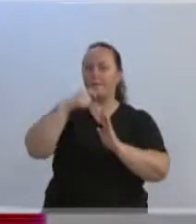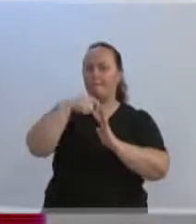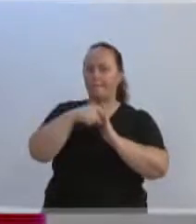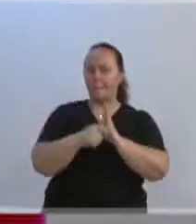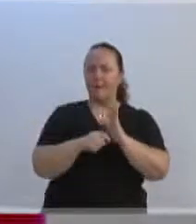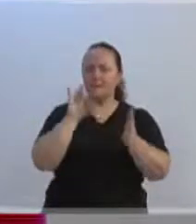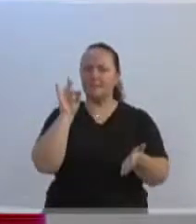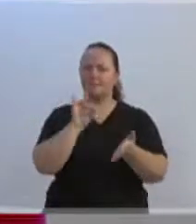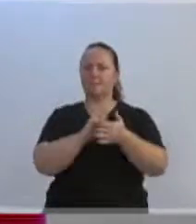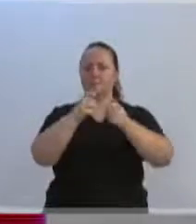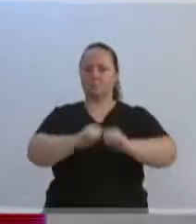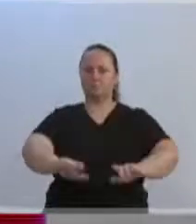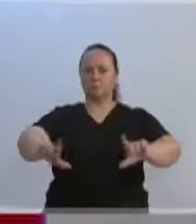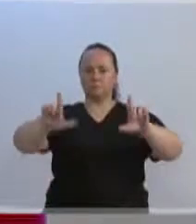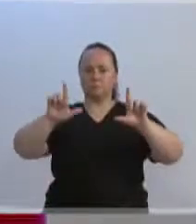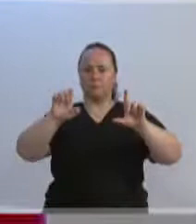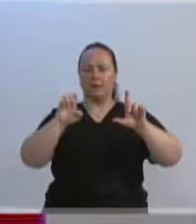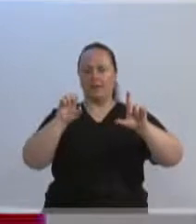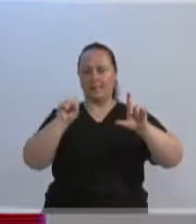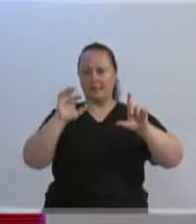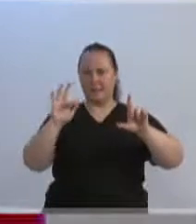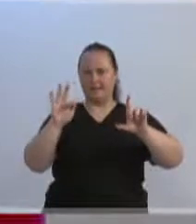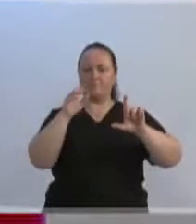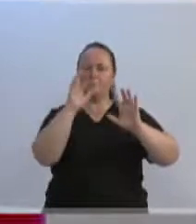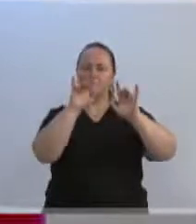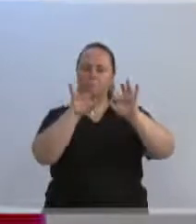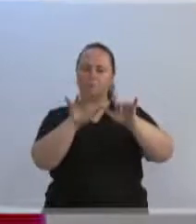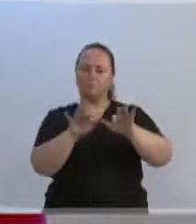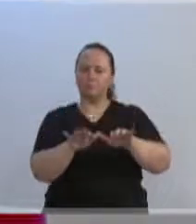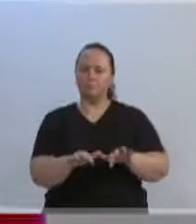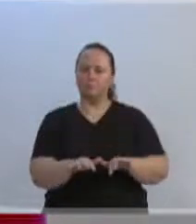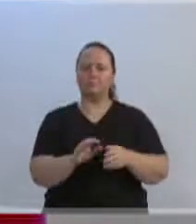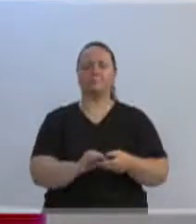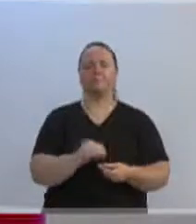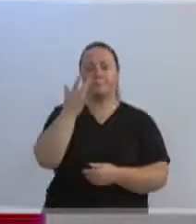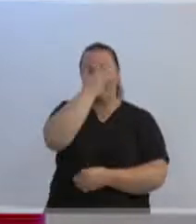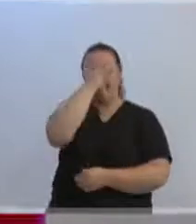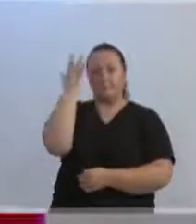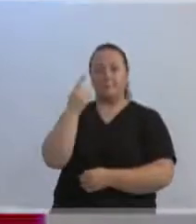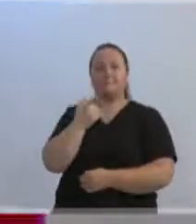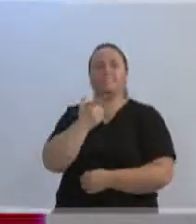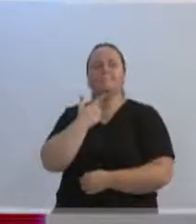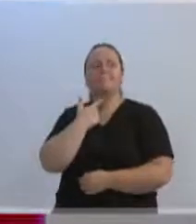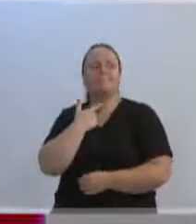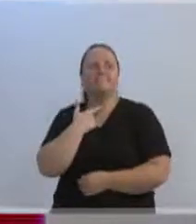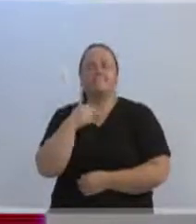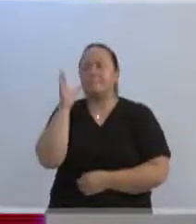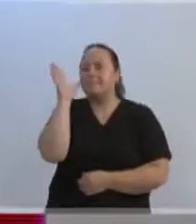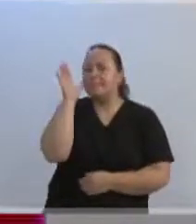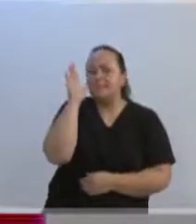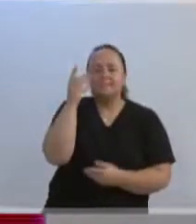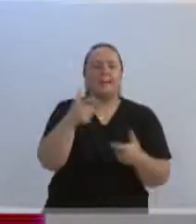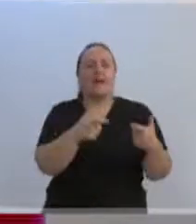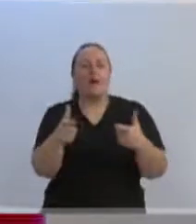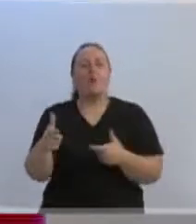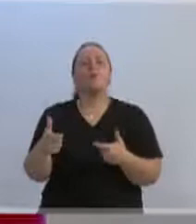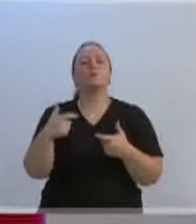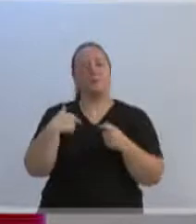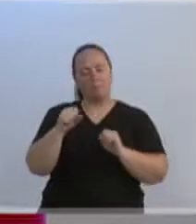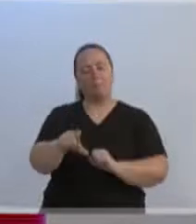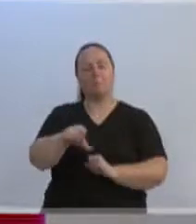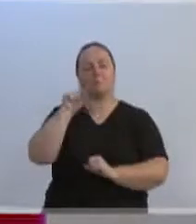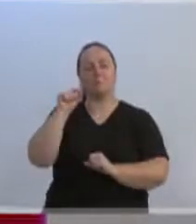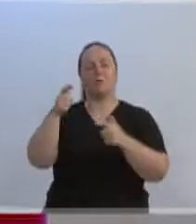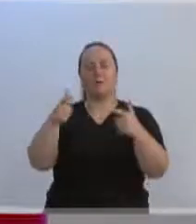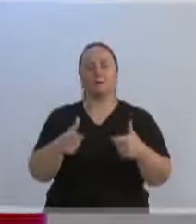plataforma do fs a pessoa interessada escolhe seu destino onde pretende realizar o